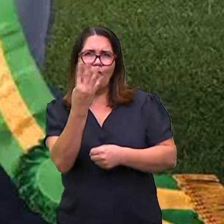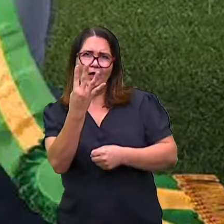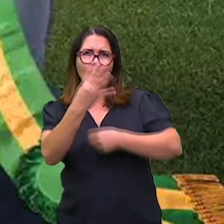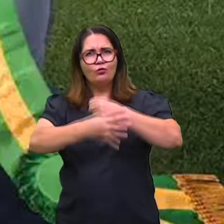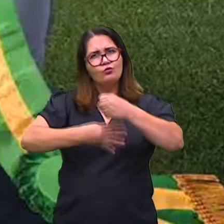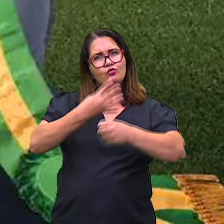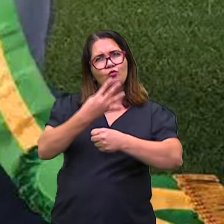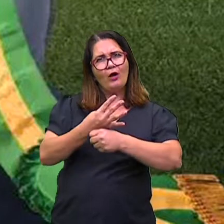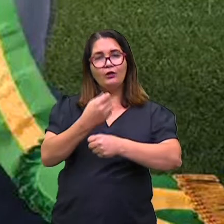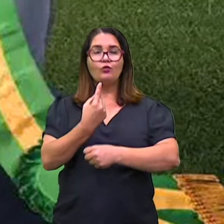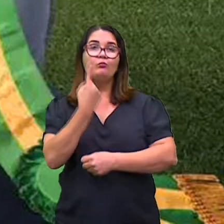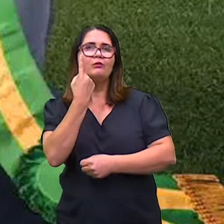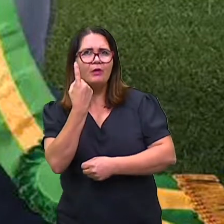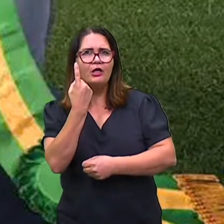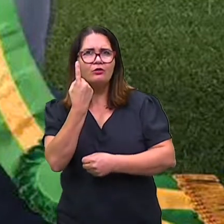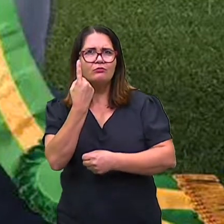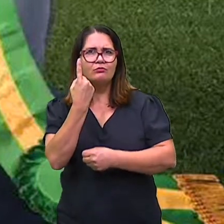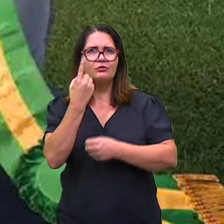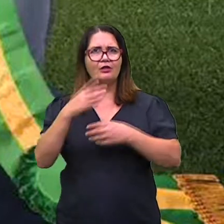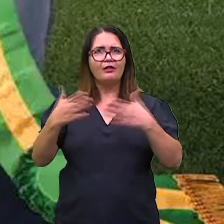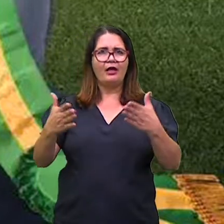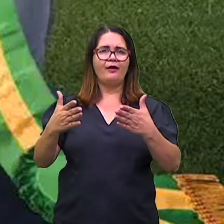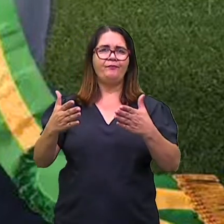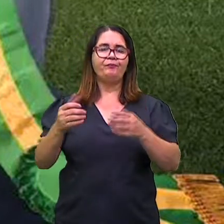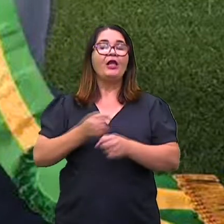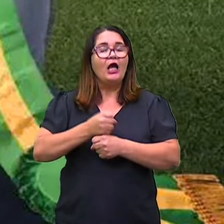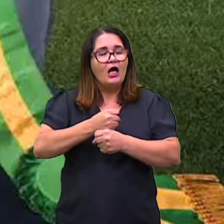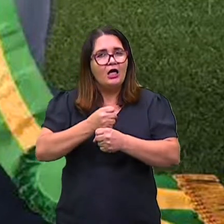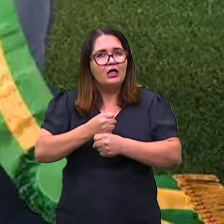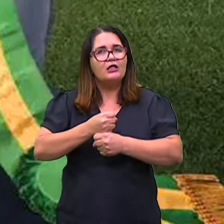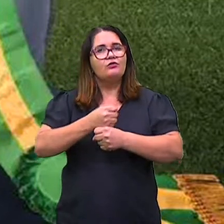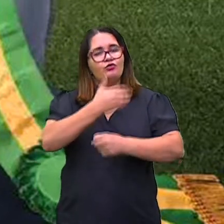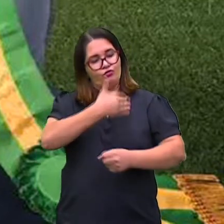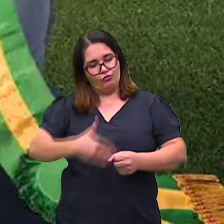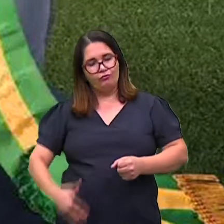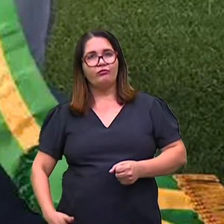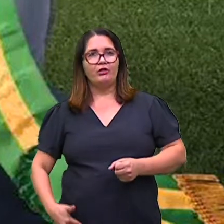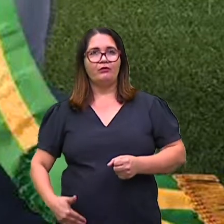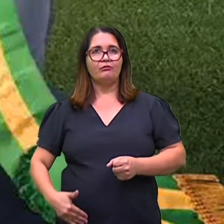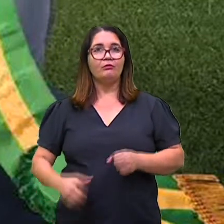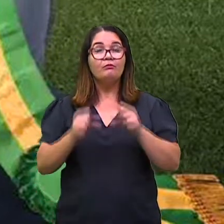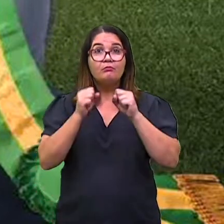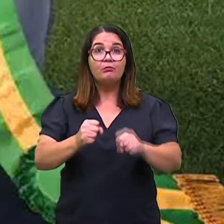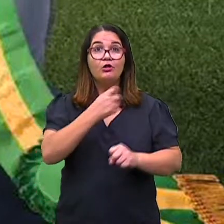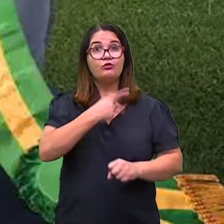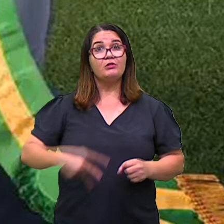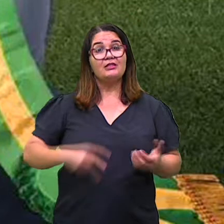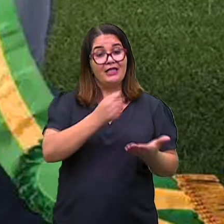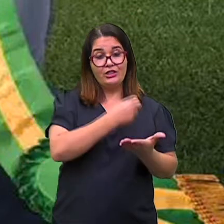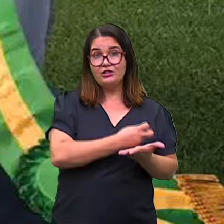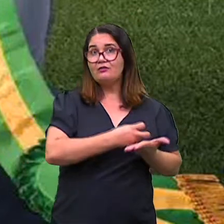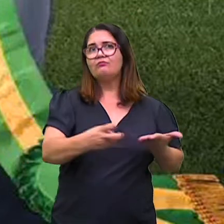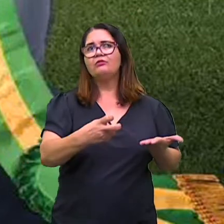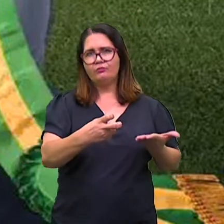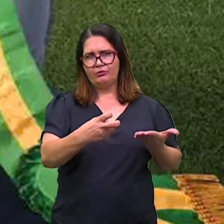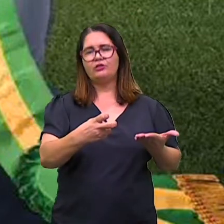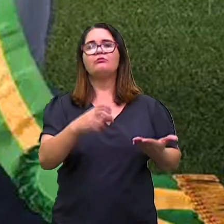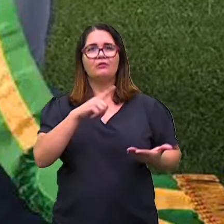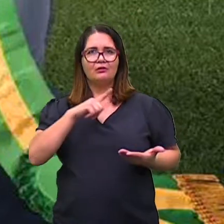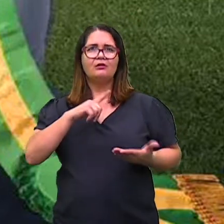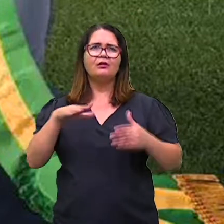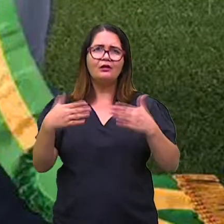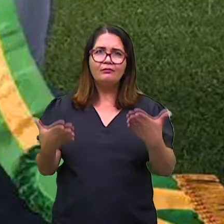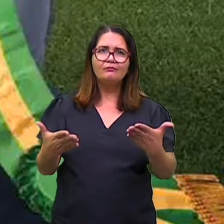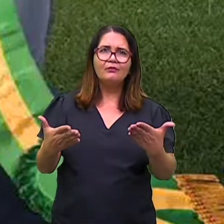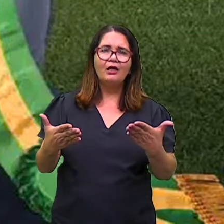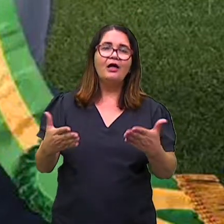impeachment de Dilma Rousseff, tanto o presidente da Câmara, Eduardo Cunha, como o relator do parecer na